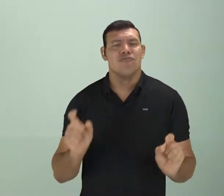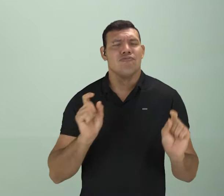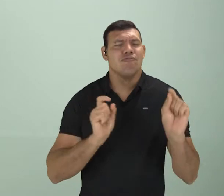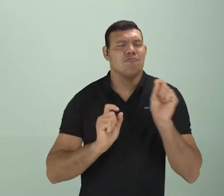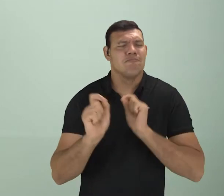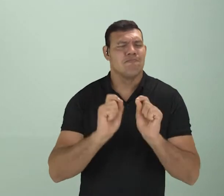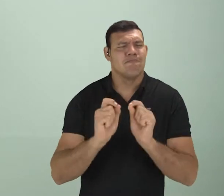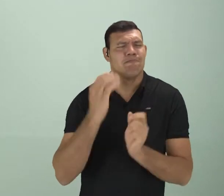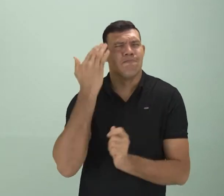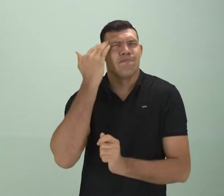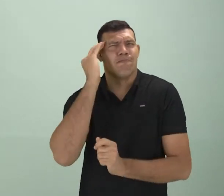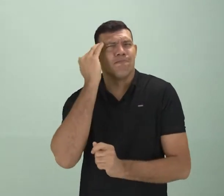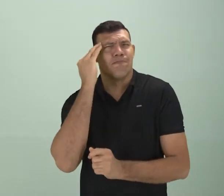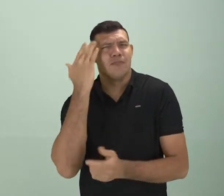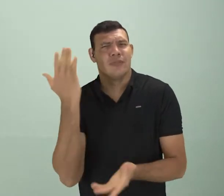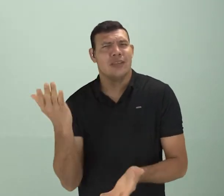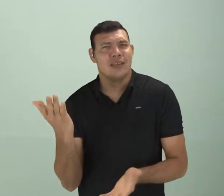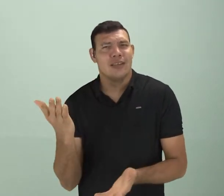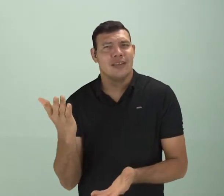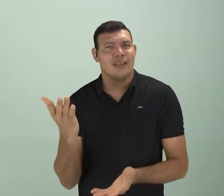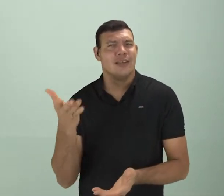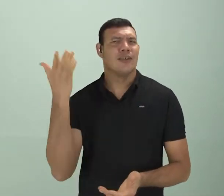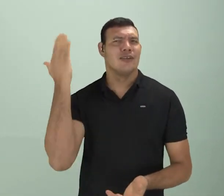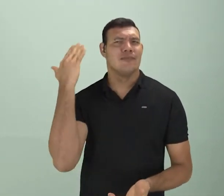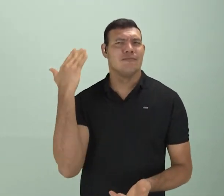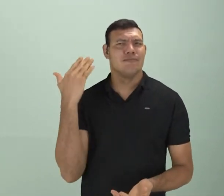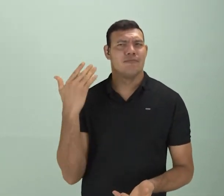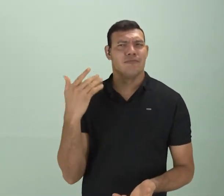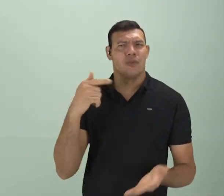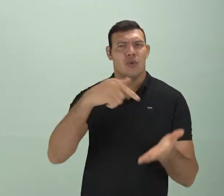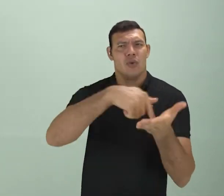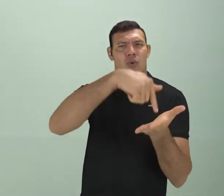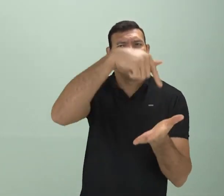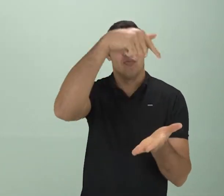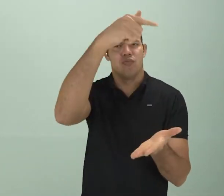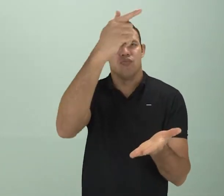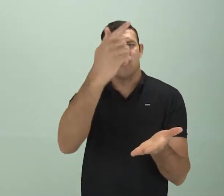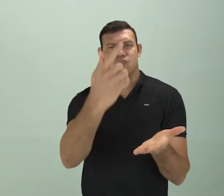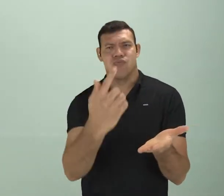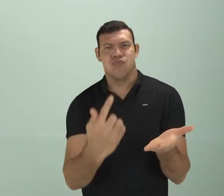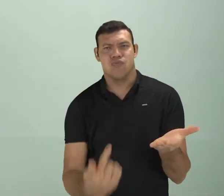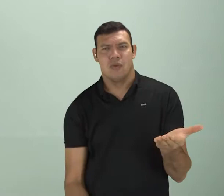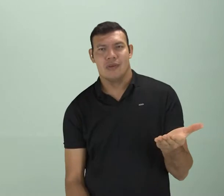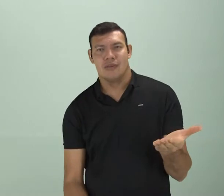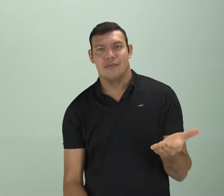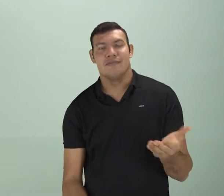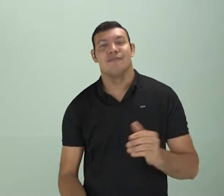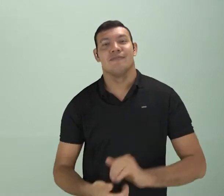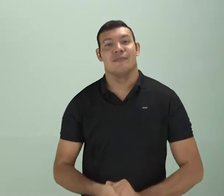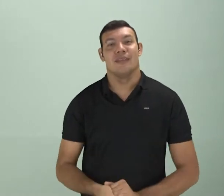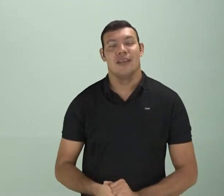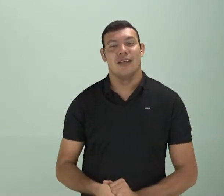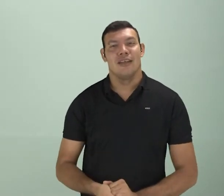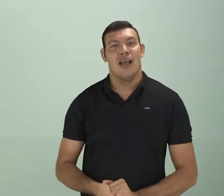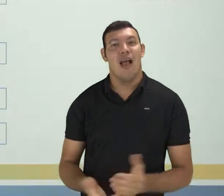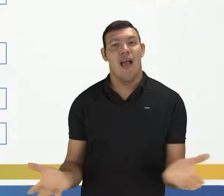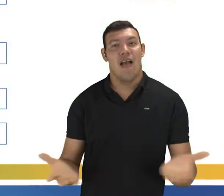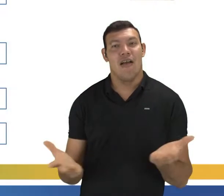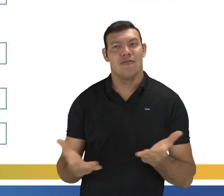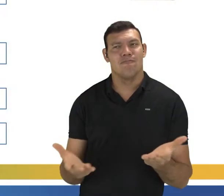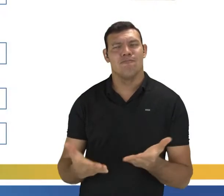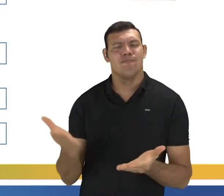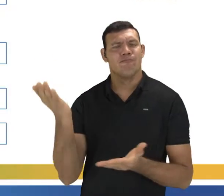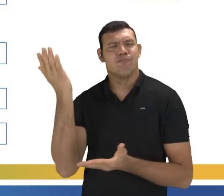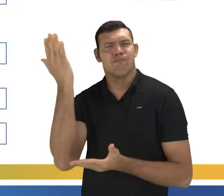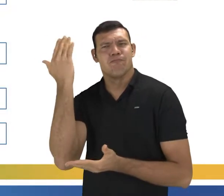é preciso entender qual era a ideia de antigamente sobre a queda dos corpos tá então vamos lá para trás entendeu